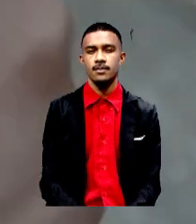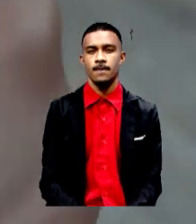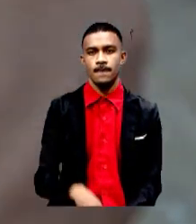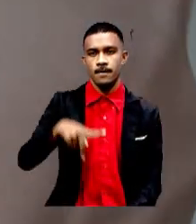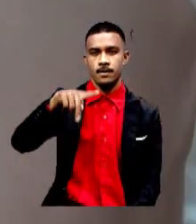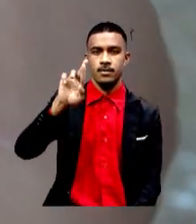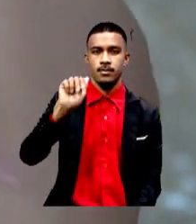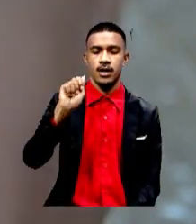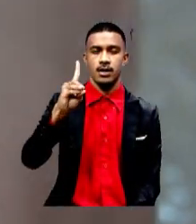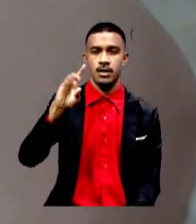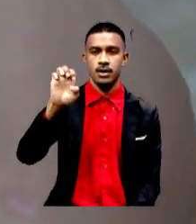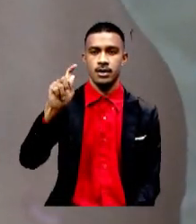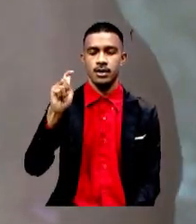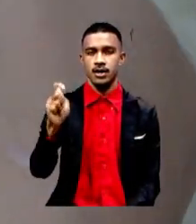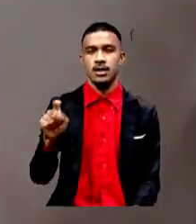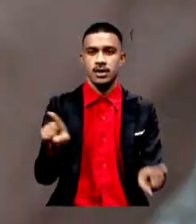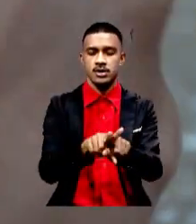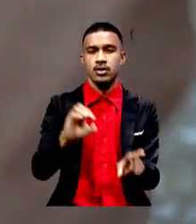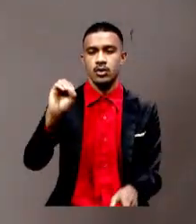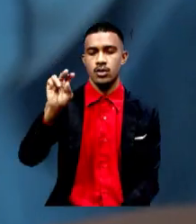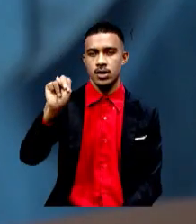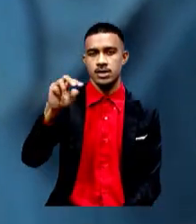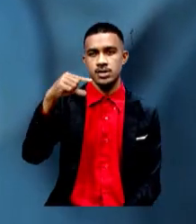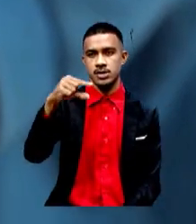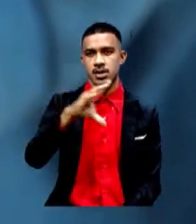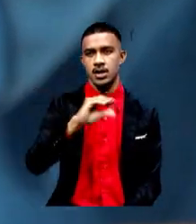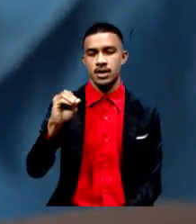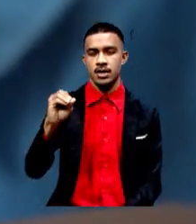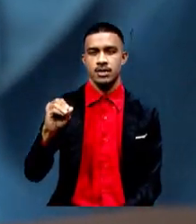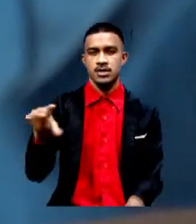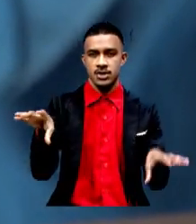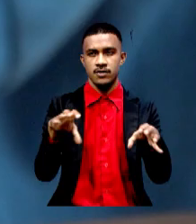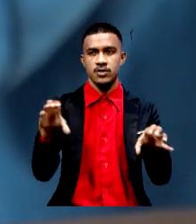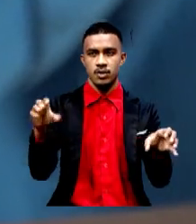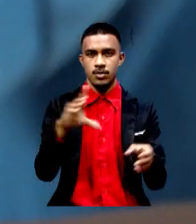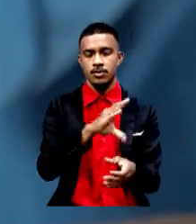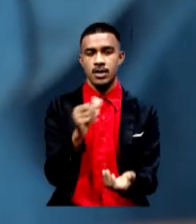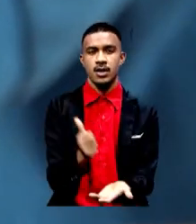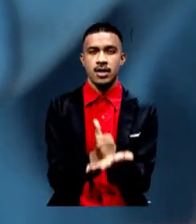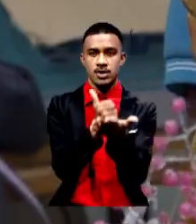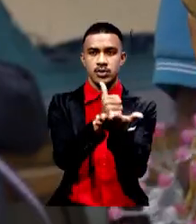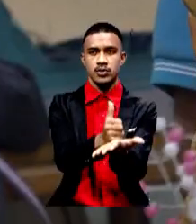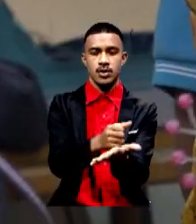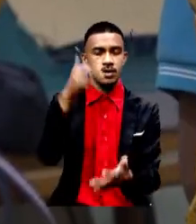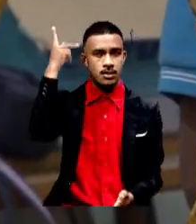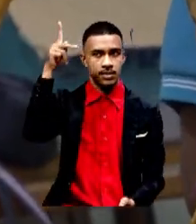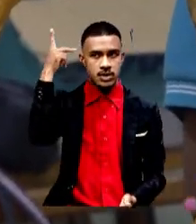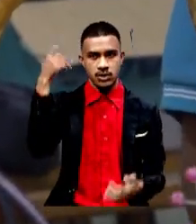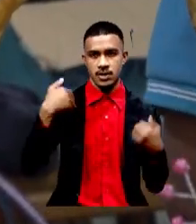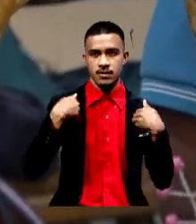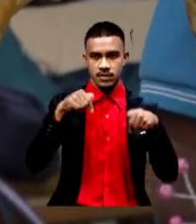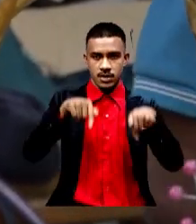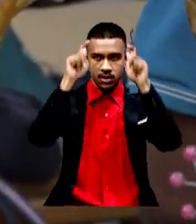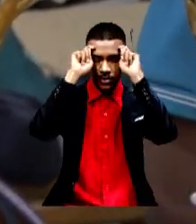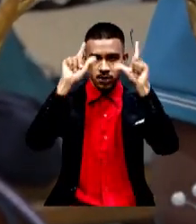praret nudar ONG lokal sirane servisu bahia area recuperasaun psikososial iha Timor